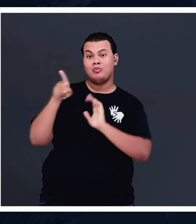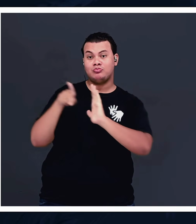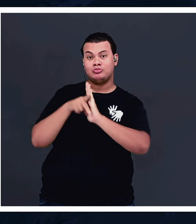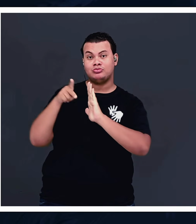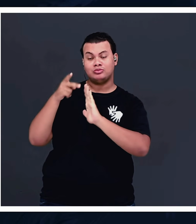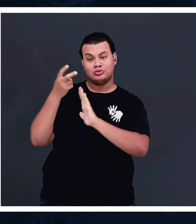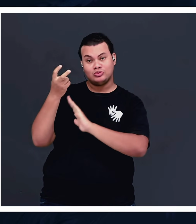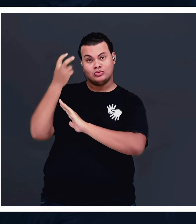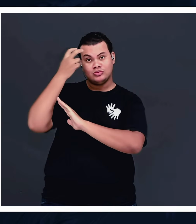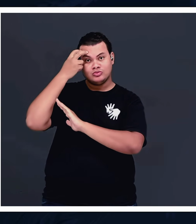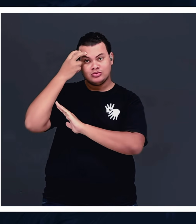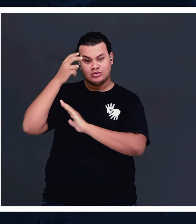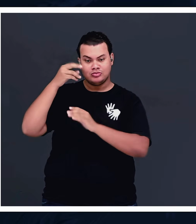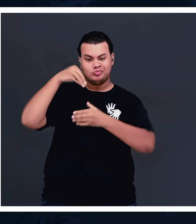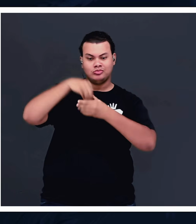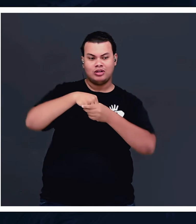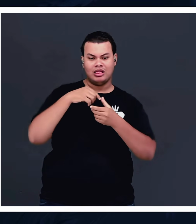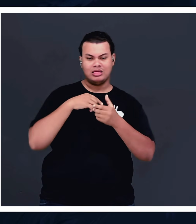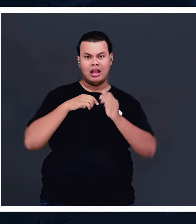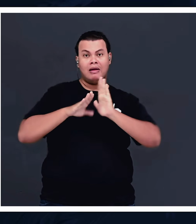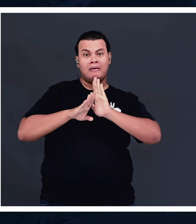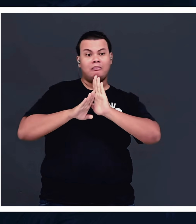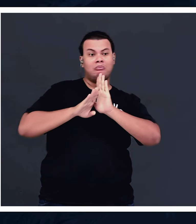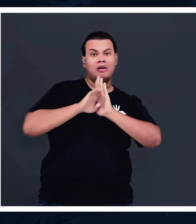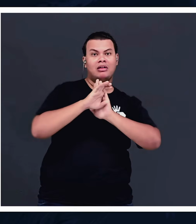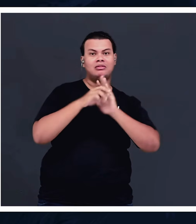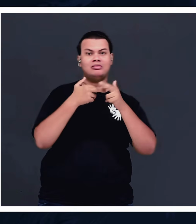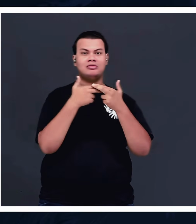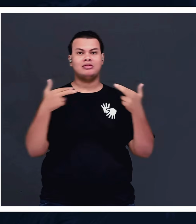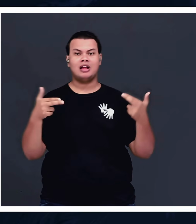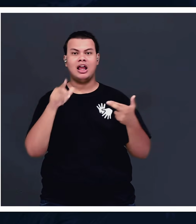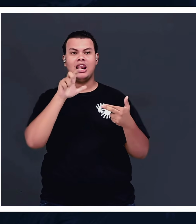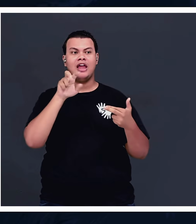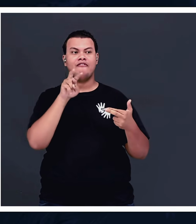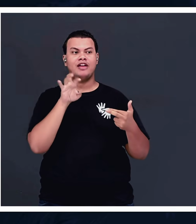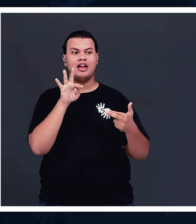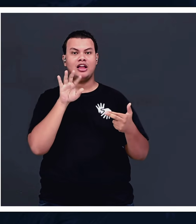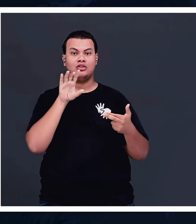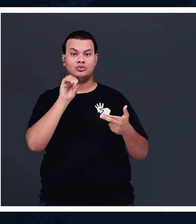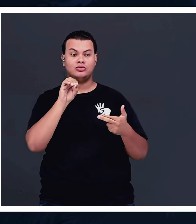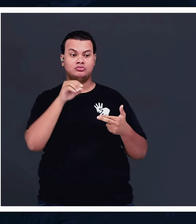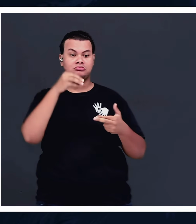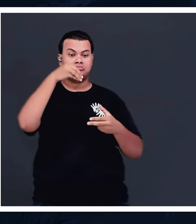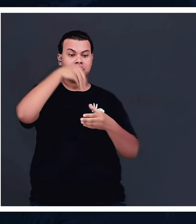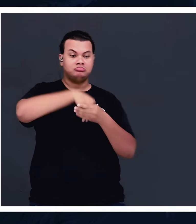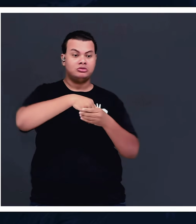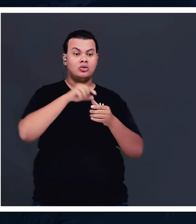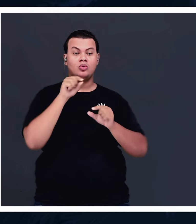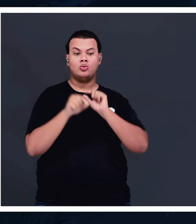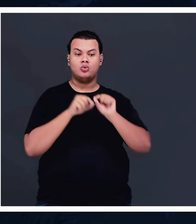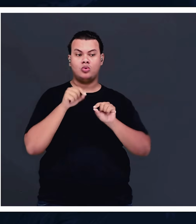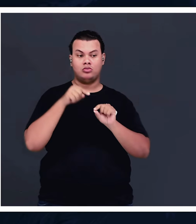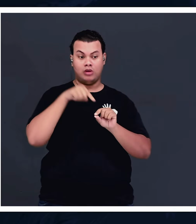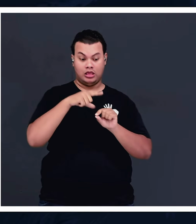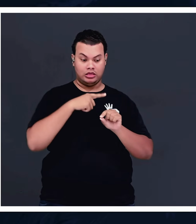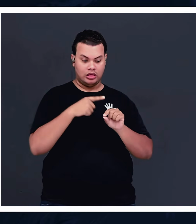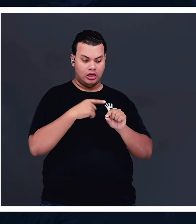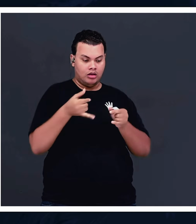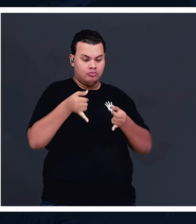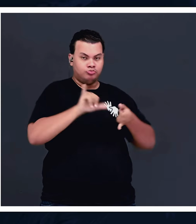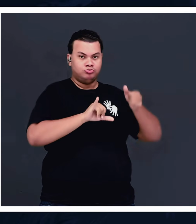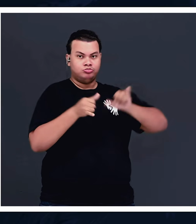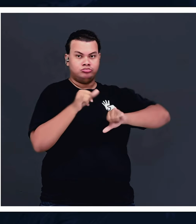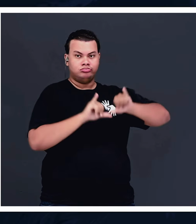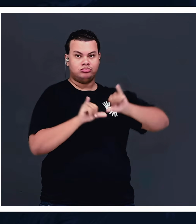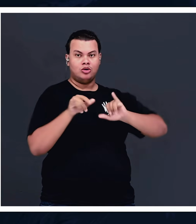cultura de bactérias, os levedos, que elas são inseridas